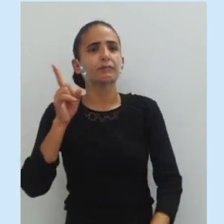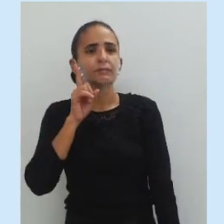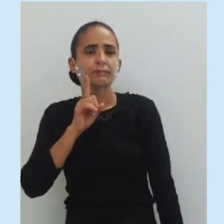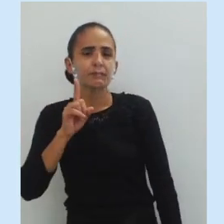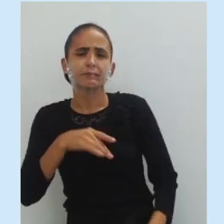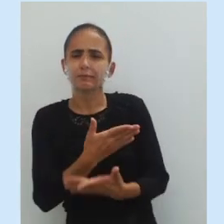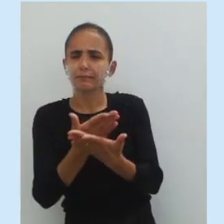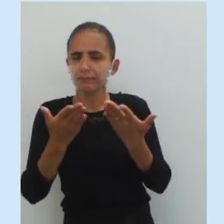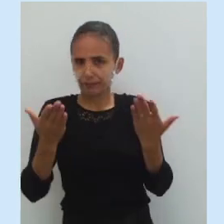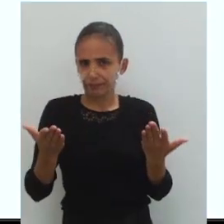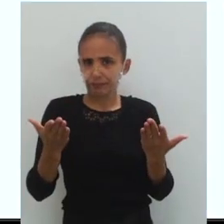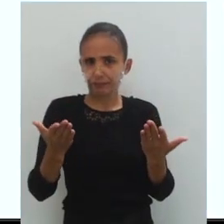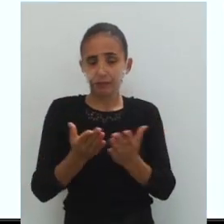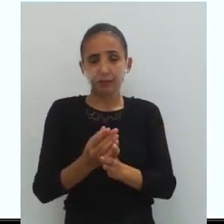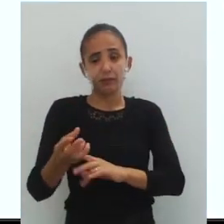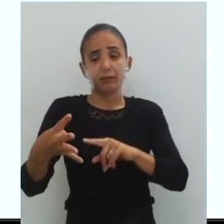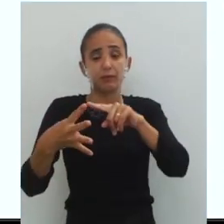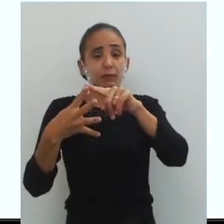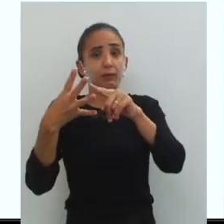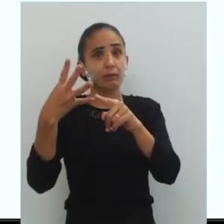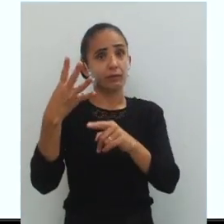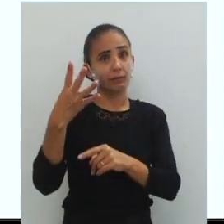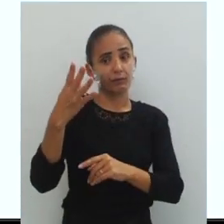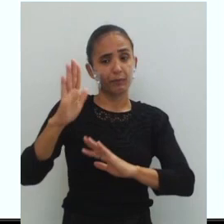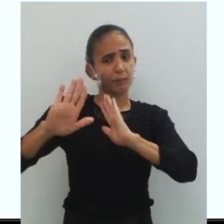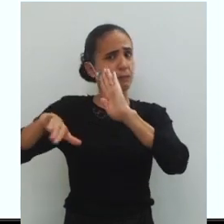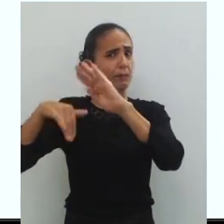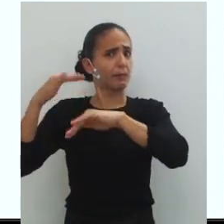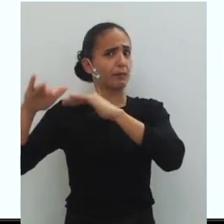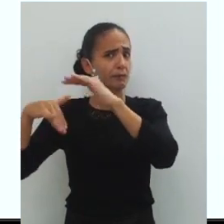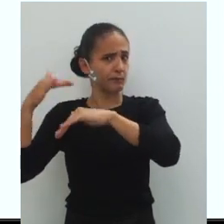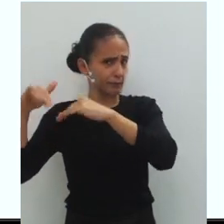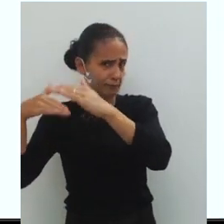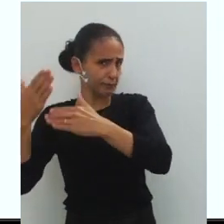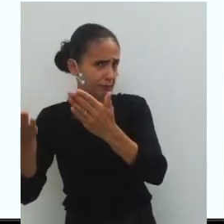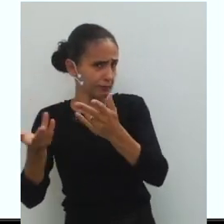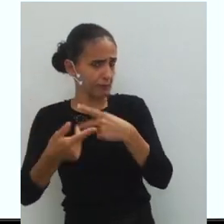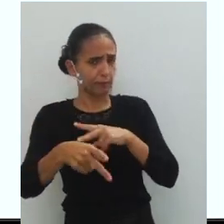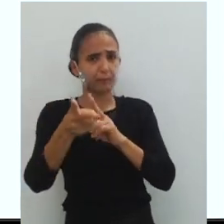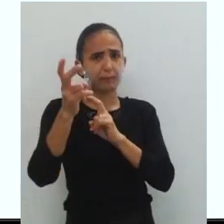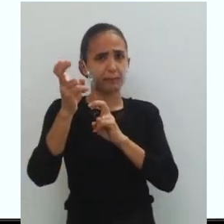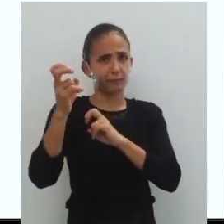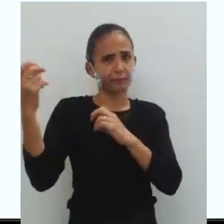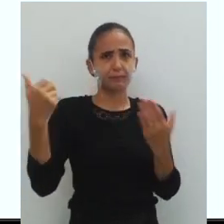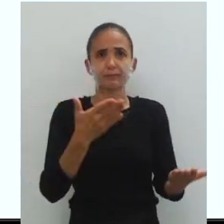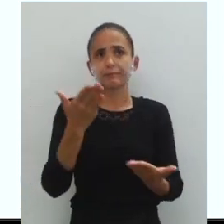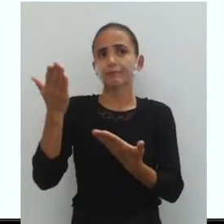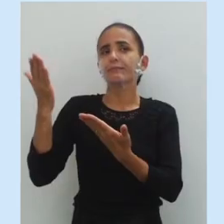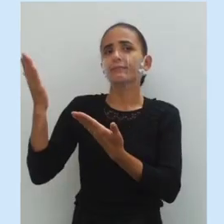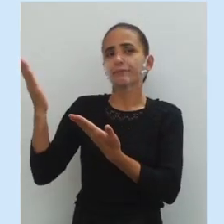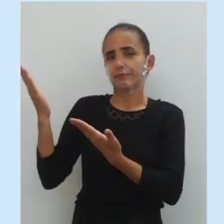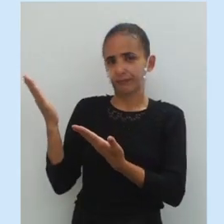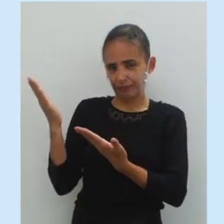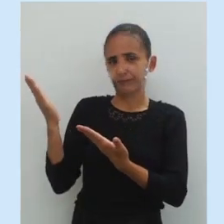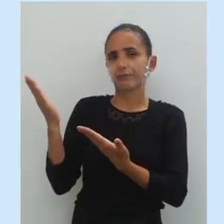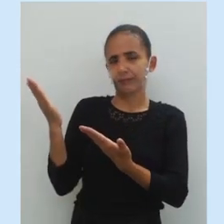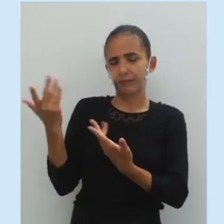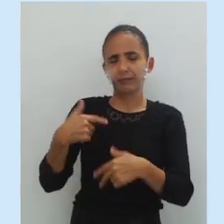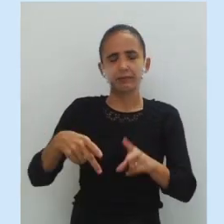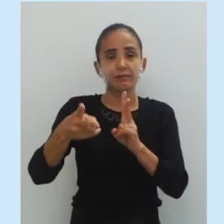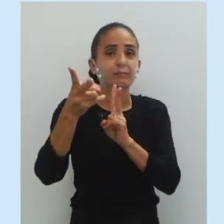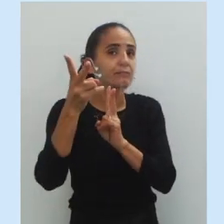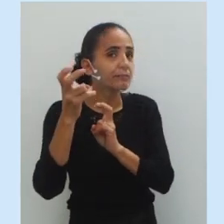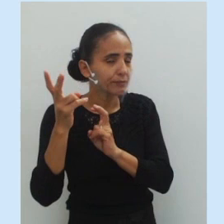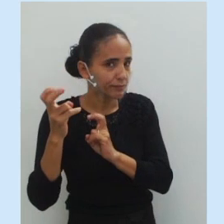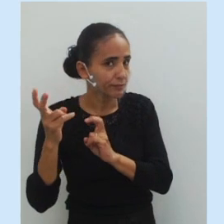Unido. Então, há 4 tipos de inovações. Quais são elas? Observe aí na telinha, para a gente ver o